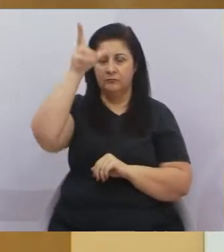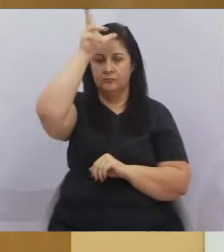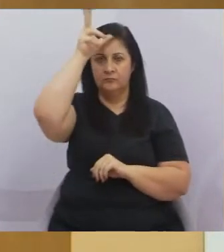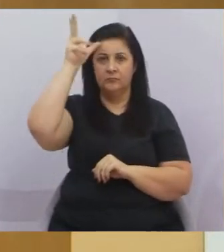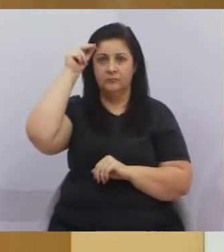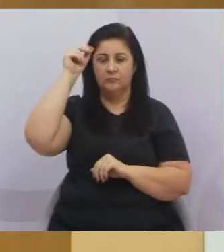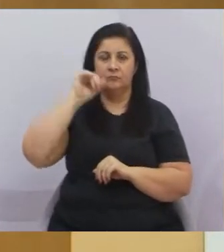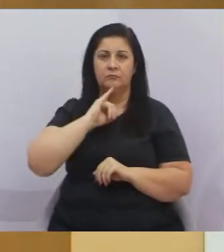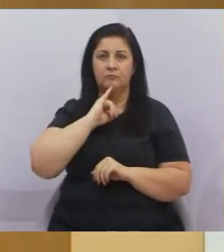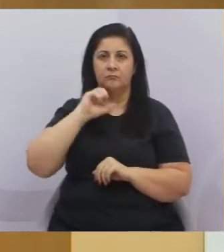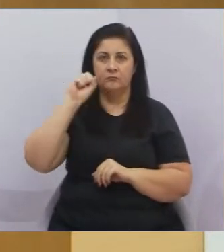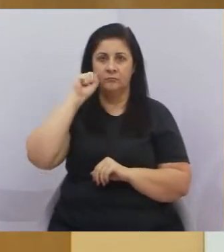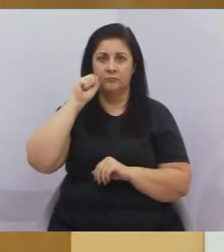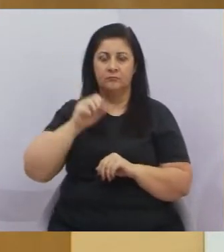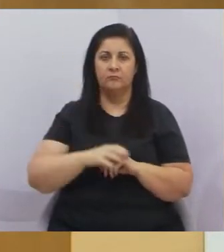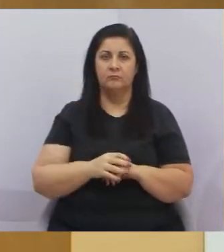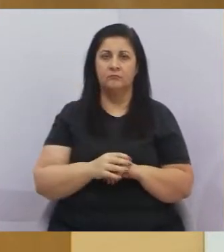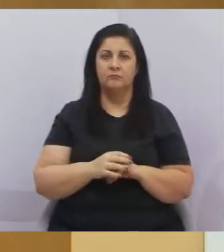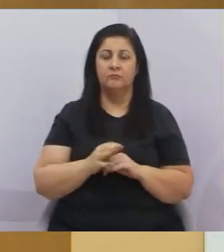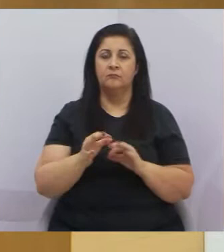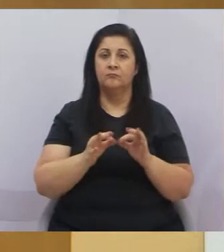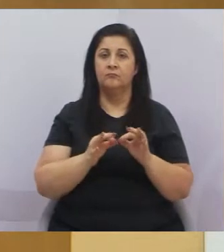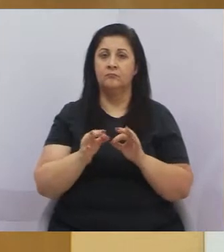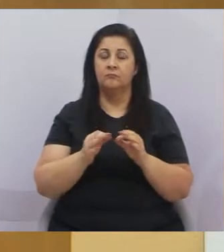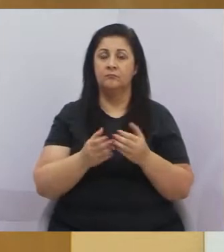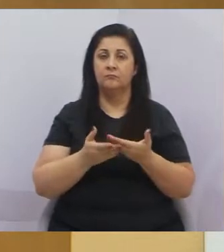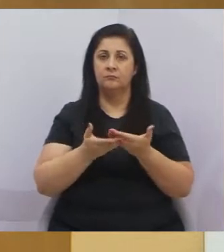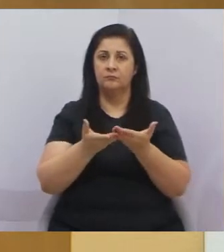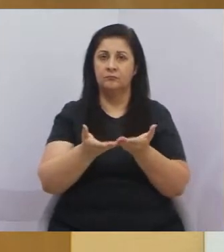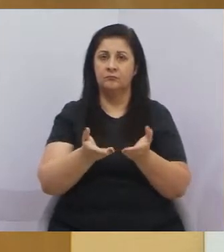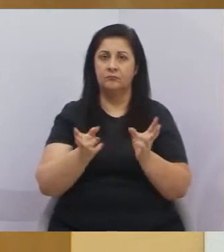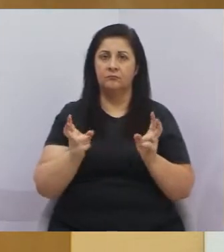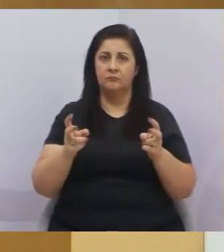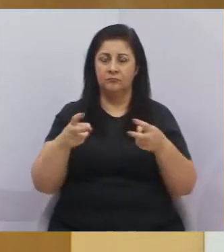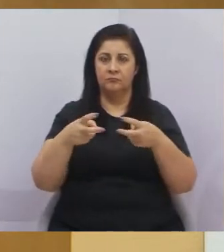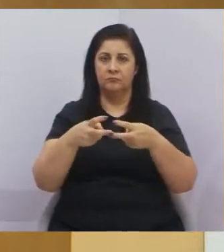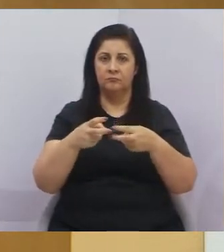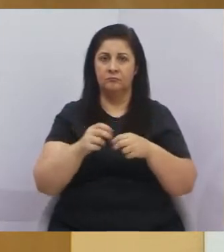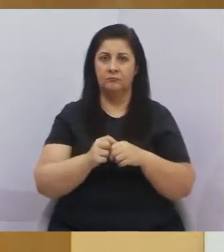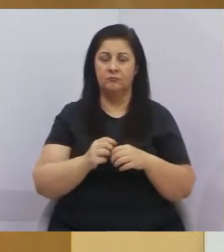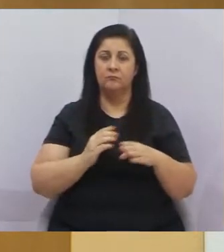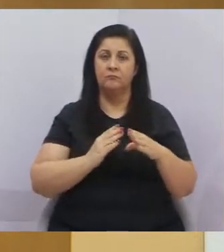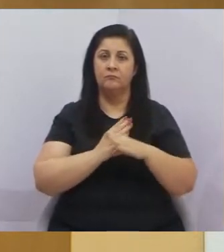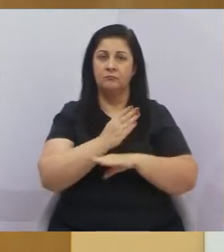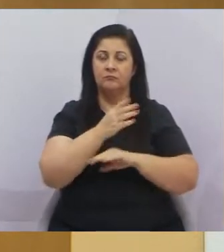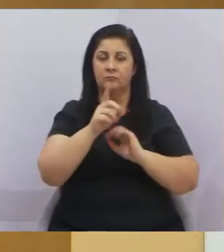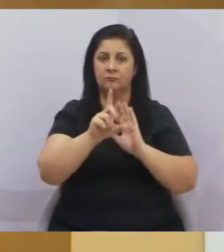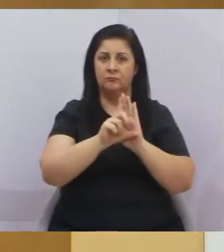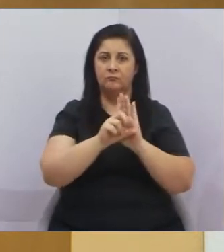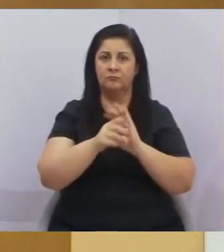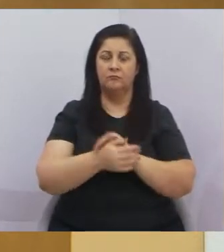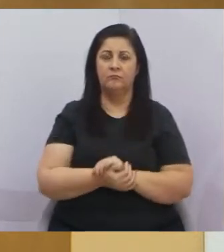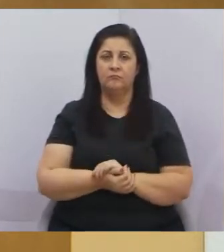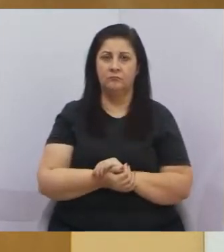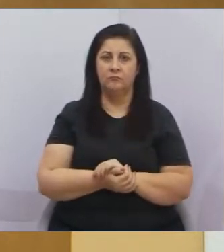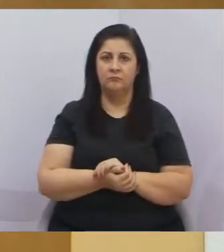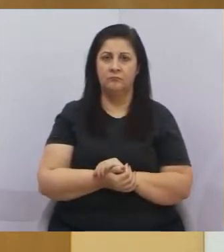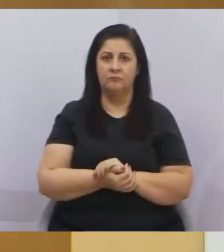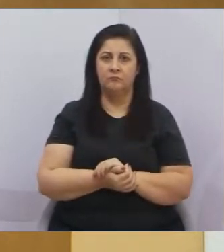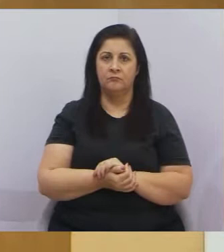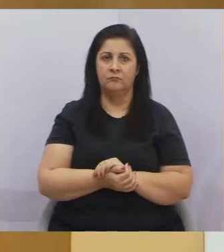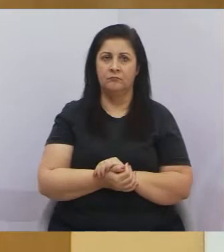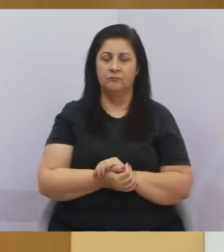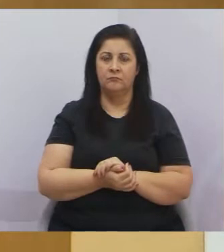suas atribuições, faz saber que a Câmara Municipal aprovou e sanciona e promulga a seguinte lei. Capítulo